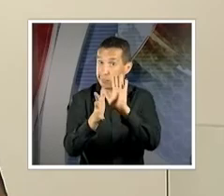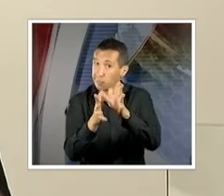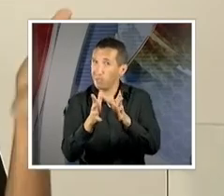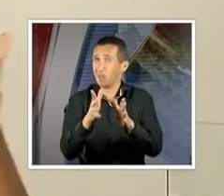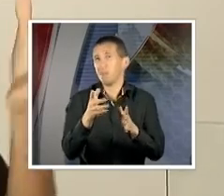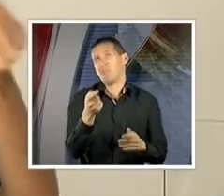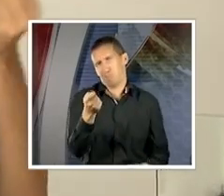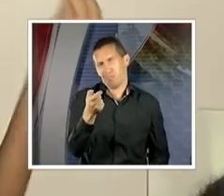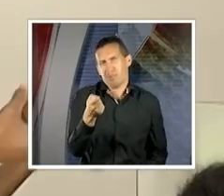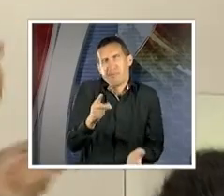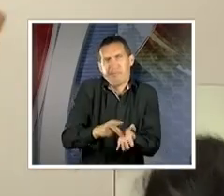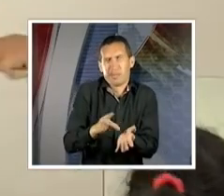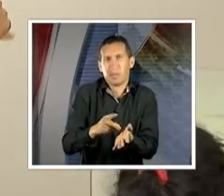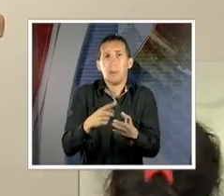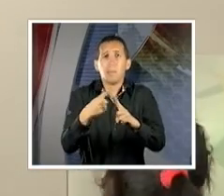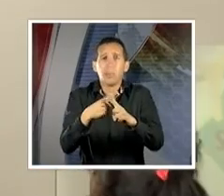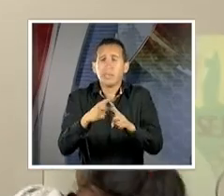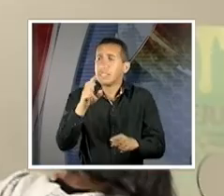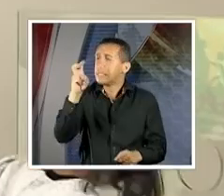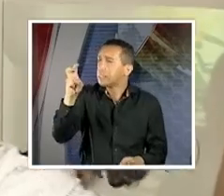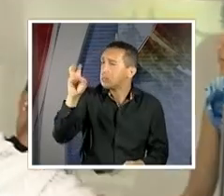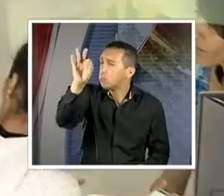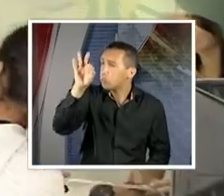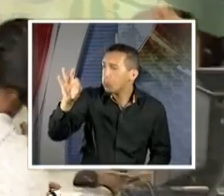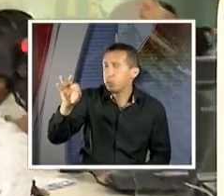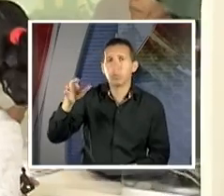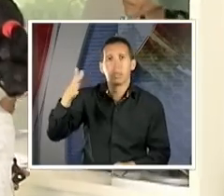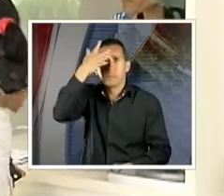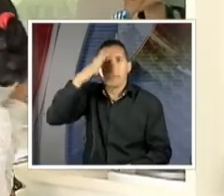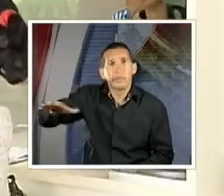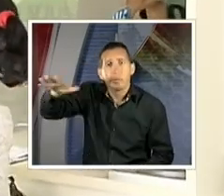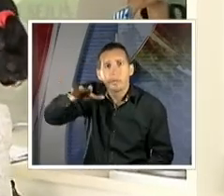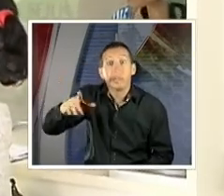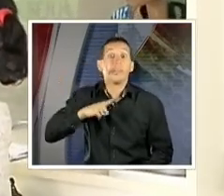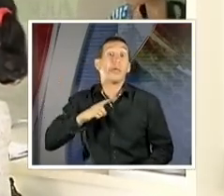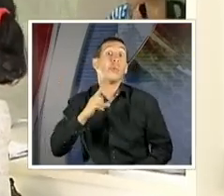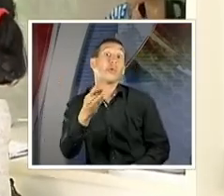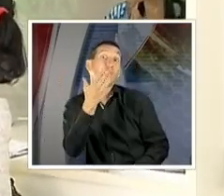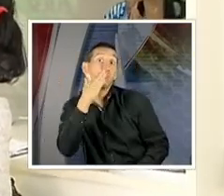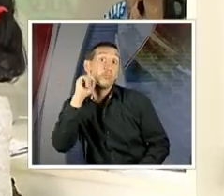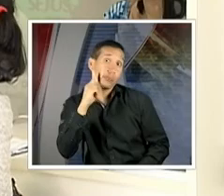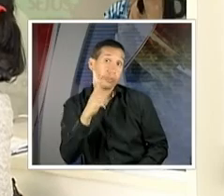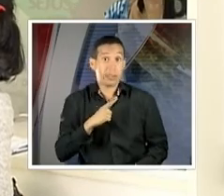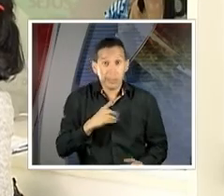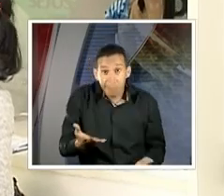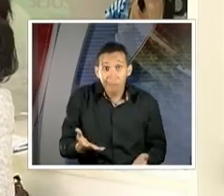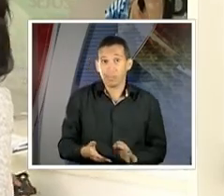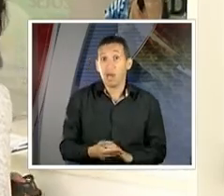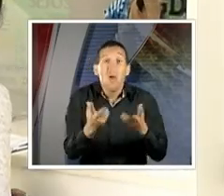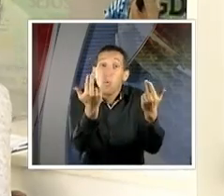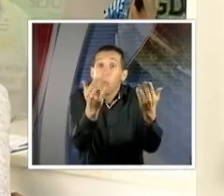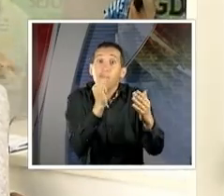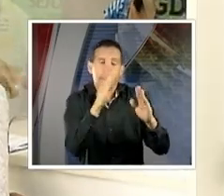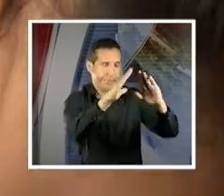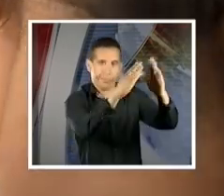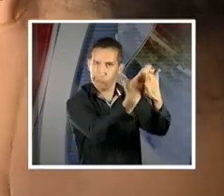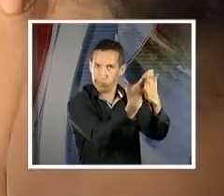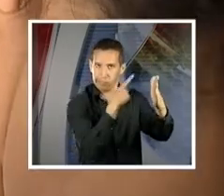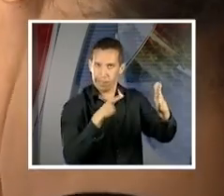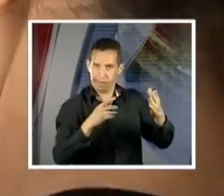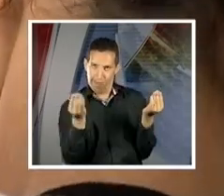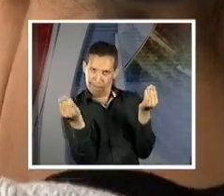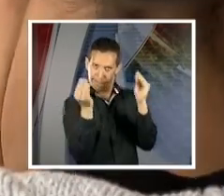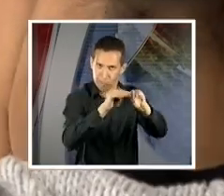intérpretes. É pouco, já que 5% da população brasileira tem deficiência auditiva. É como se você